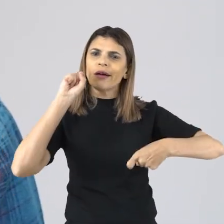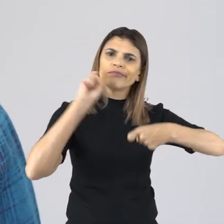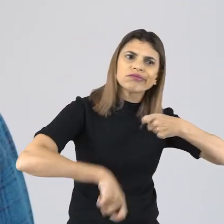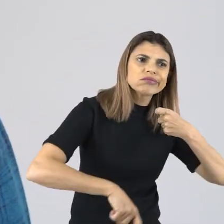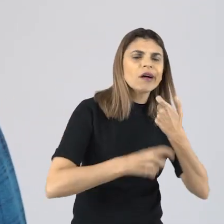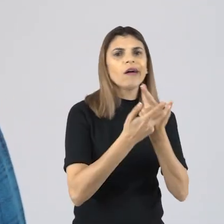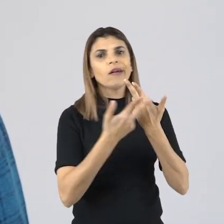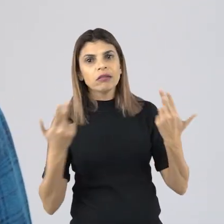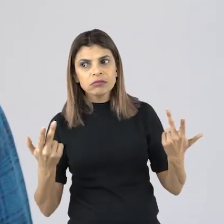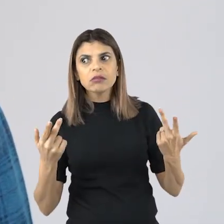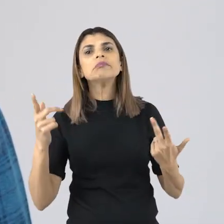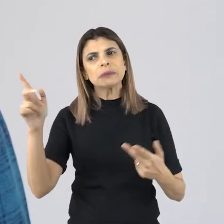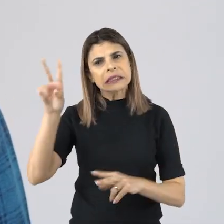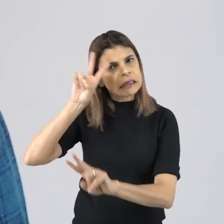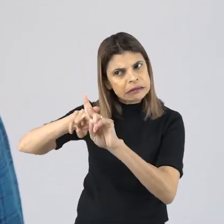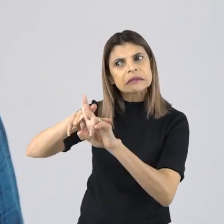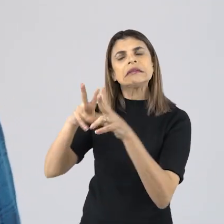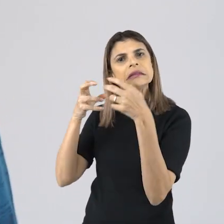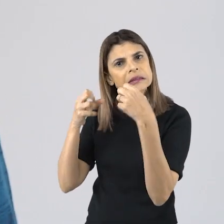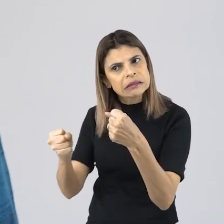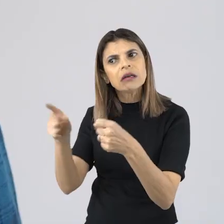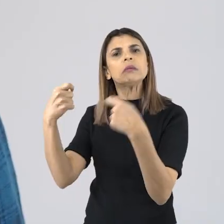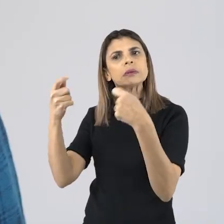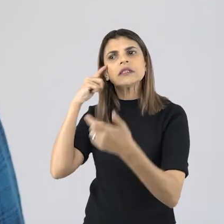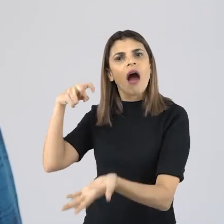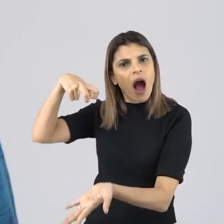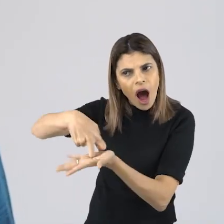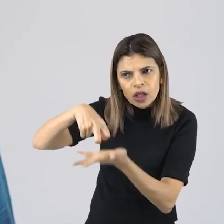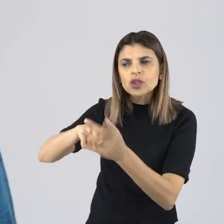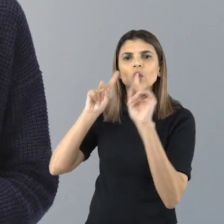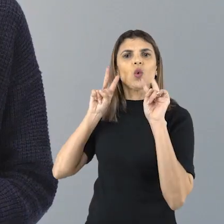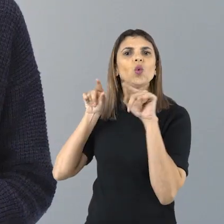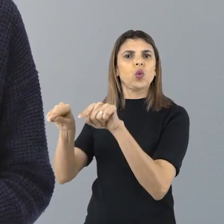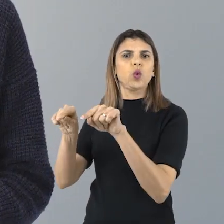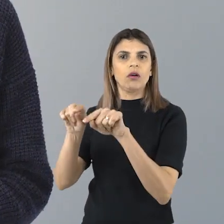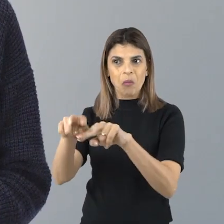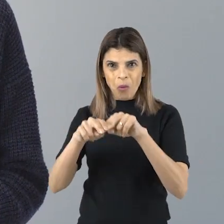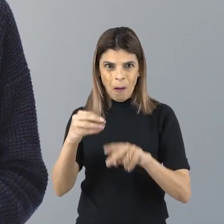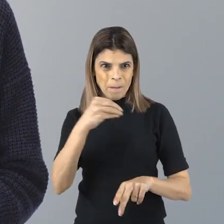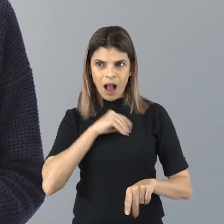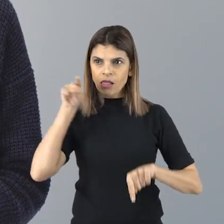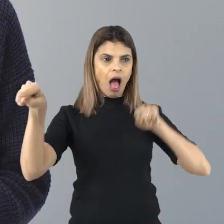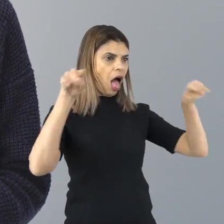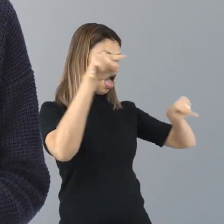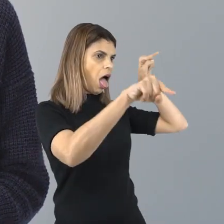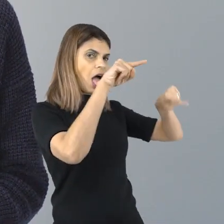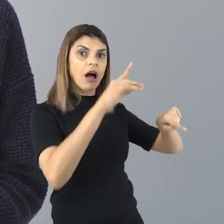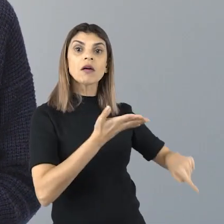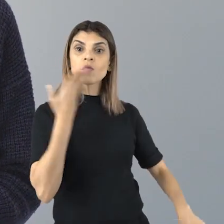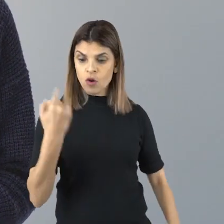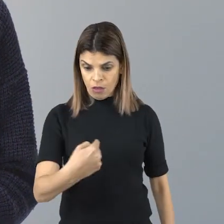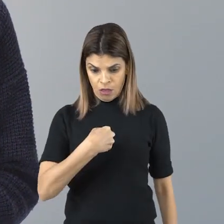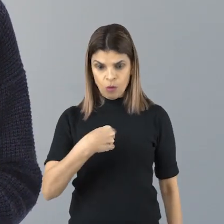queremos que as pessoas que fazem essas coisas sejam pegas e punidas, porque cremos que deve haver uma punição para isso. Mas não é só o pecado dos outros que merece ser